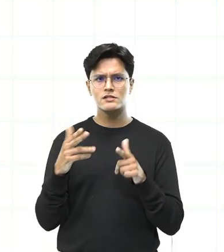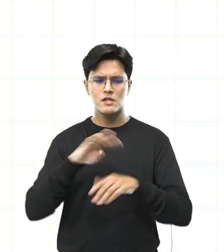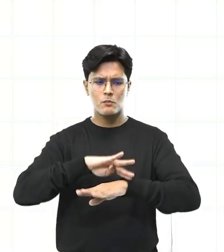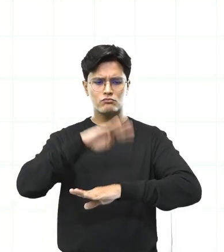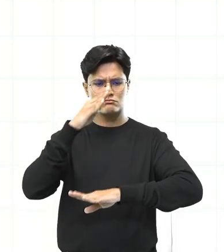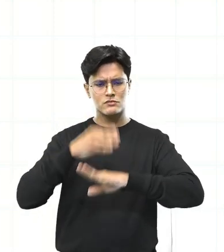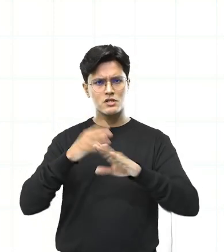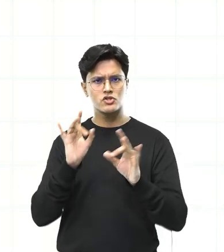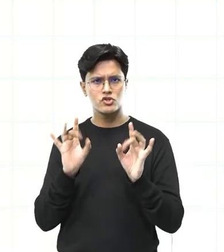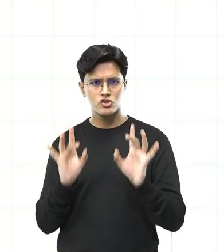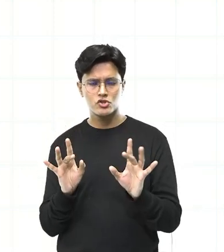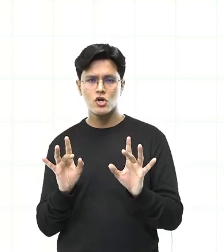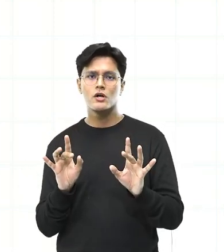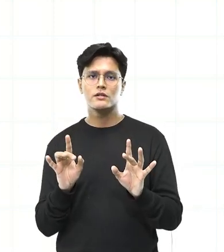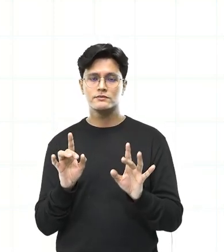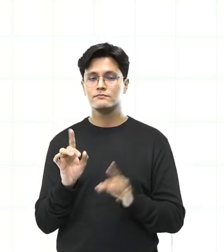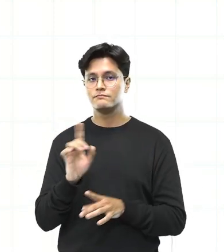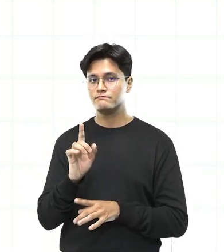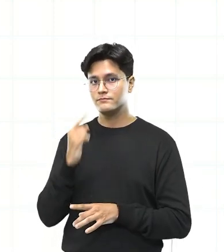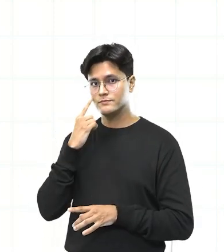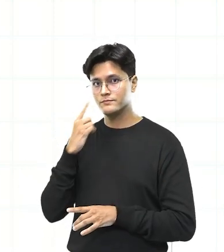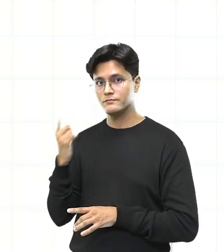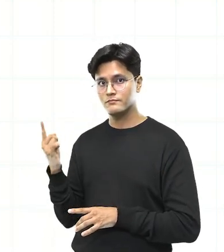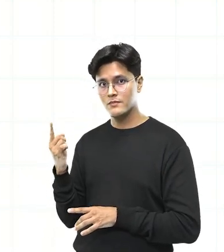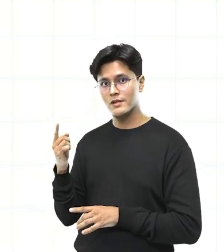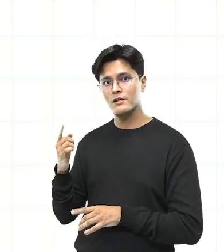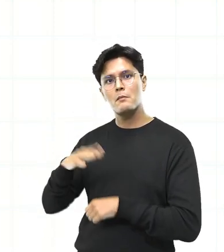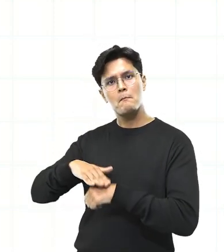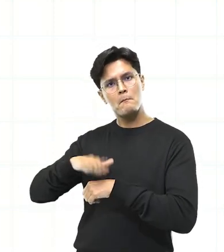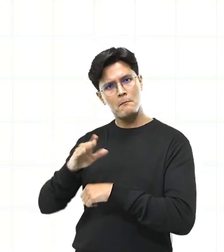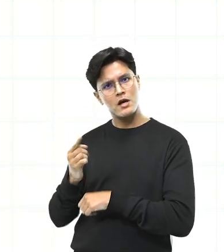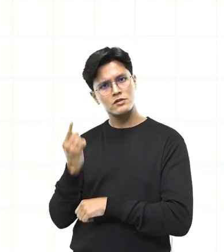mais um fato, tá? Trazendo aqui